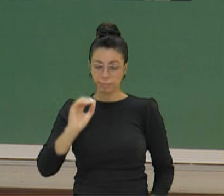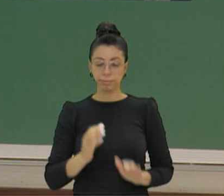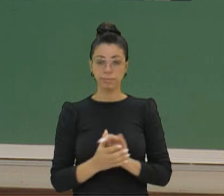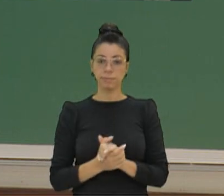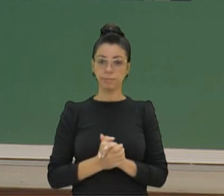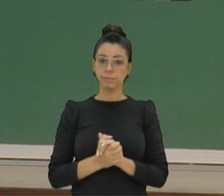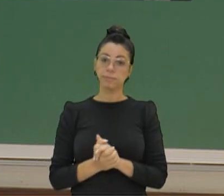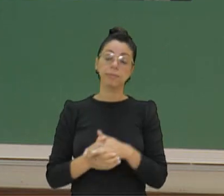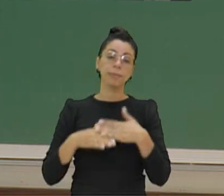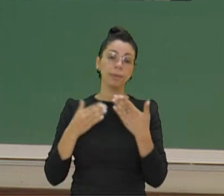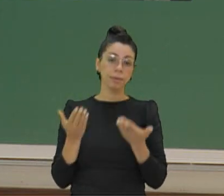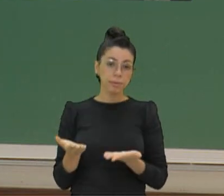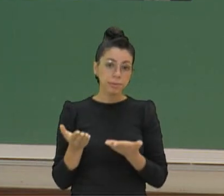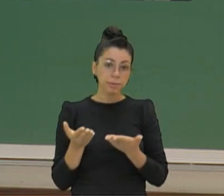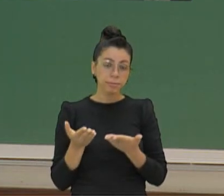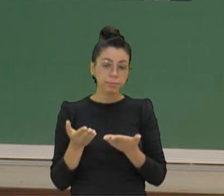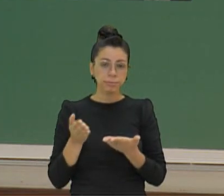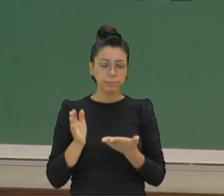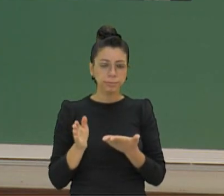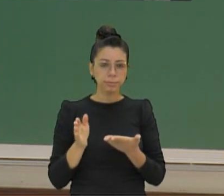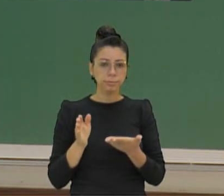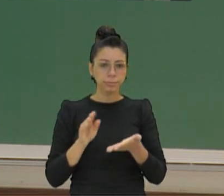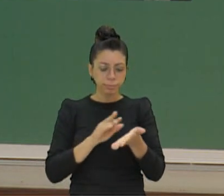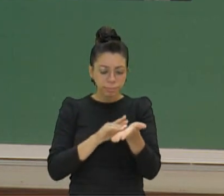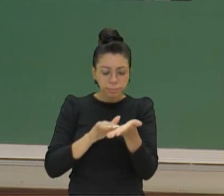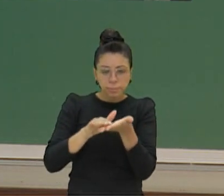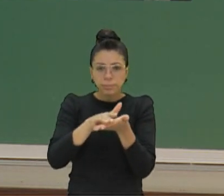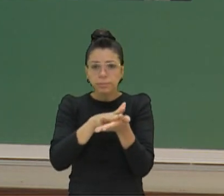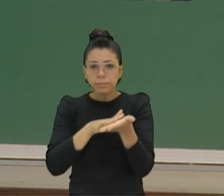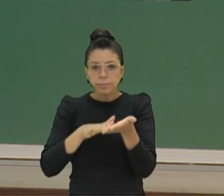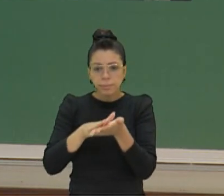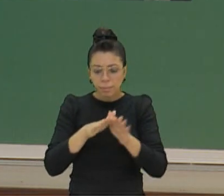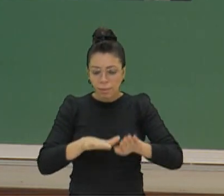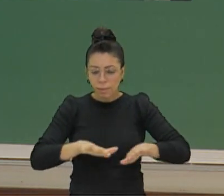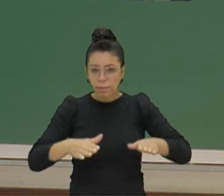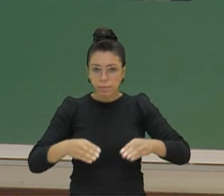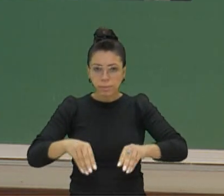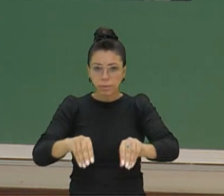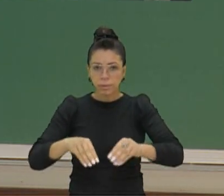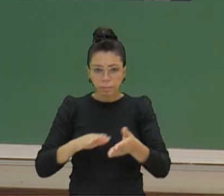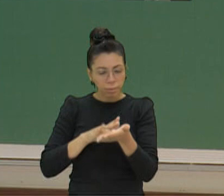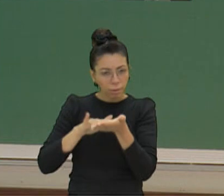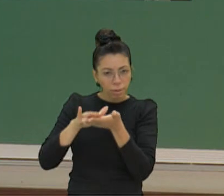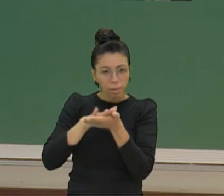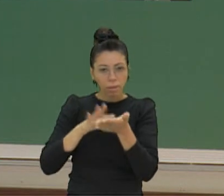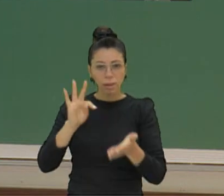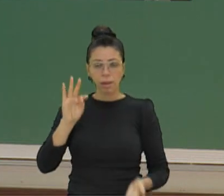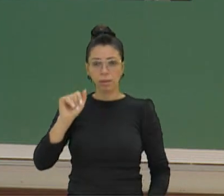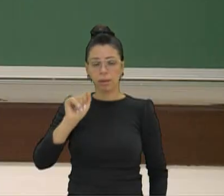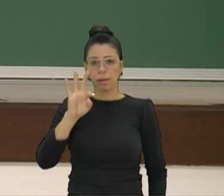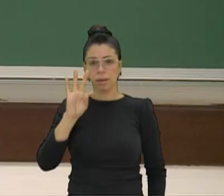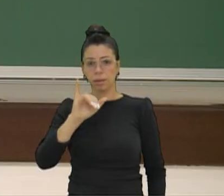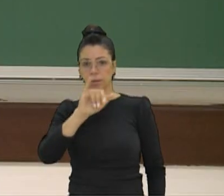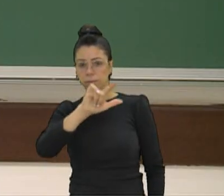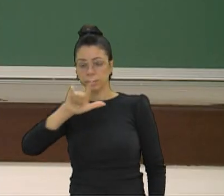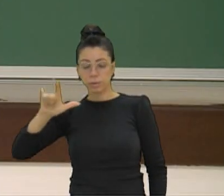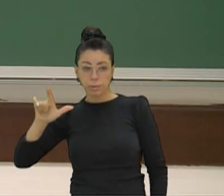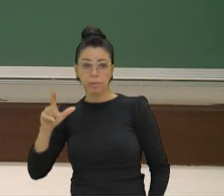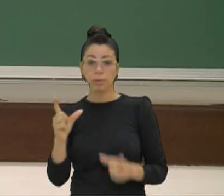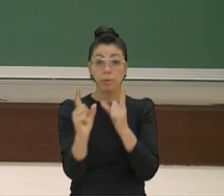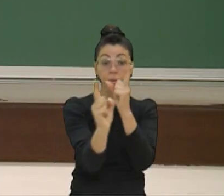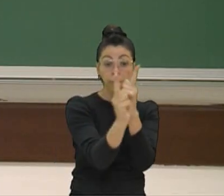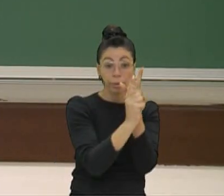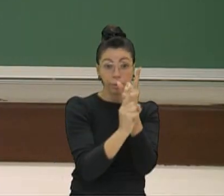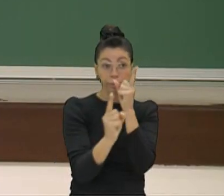ouviu falar de piso tátil? Eu vou dar um tempinho para você analisar novamente essa imagem, localizar